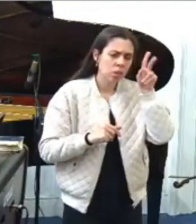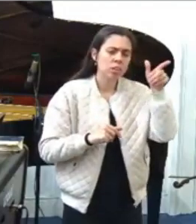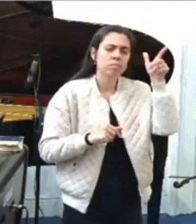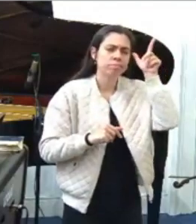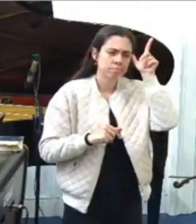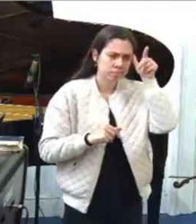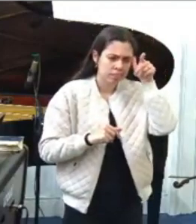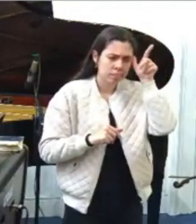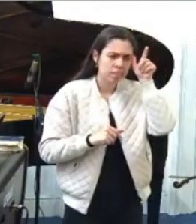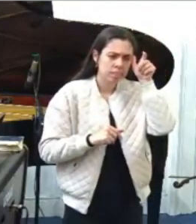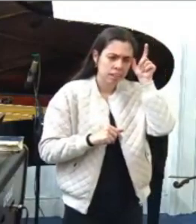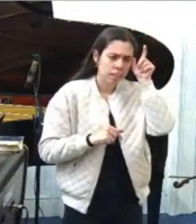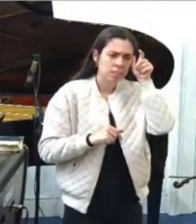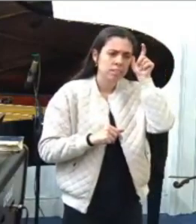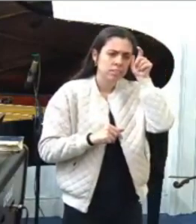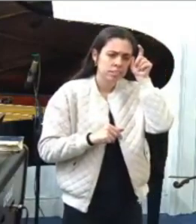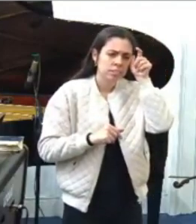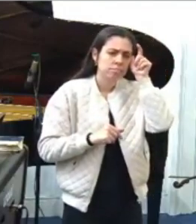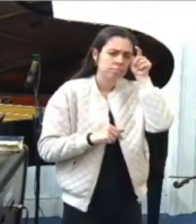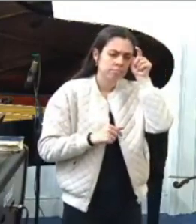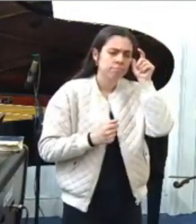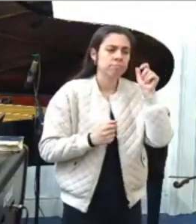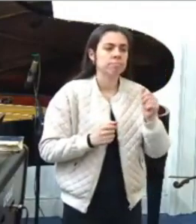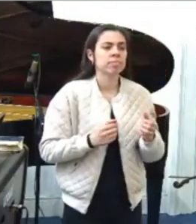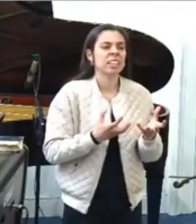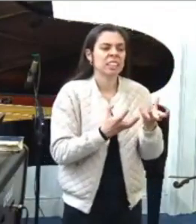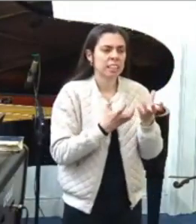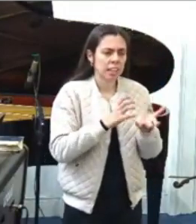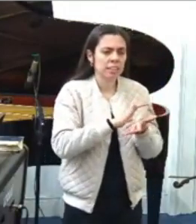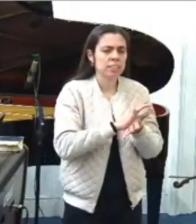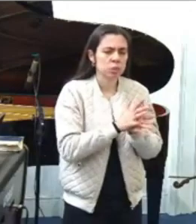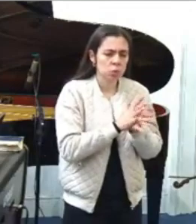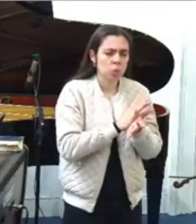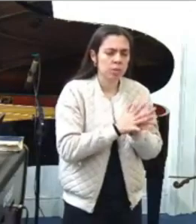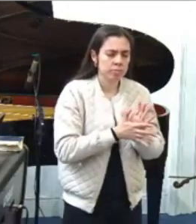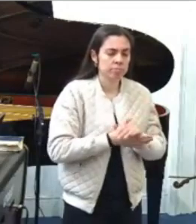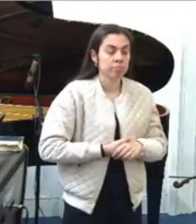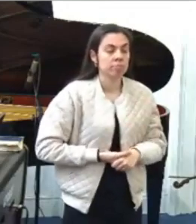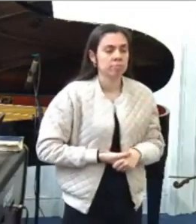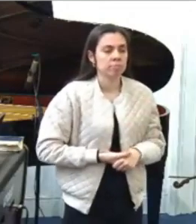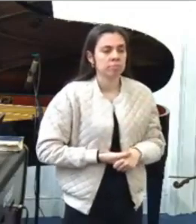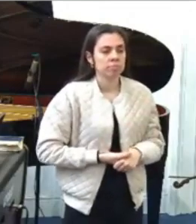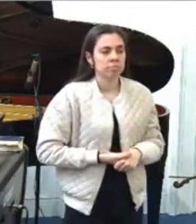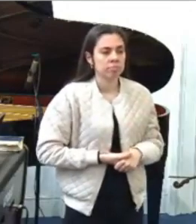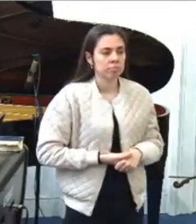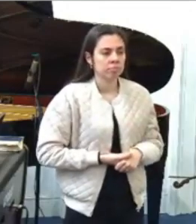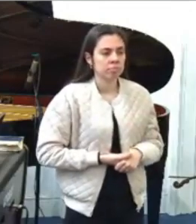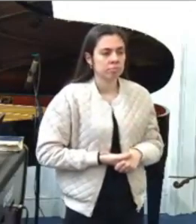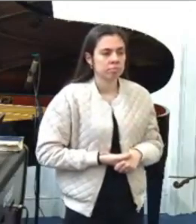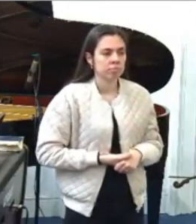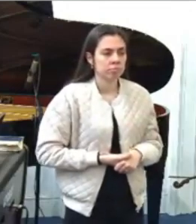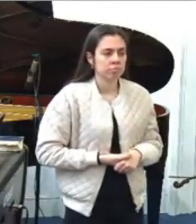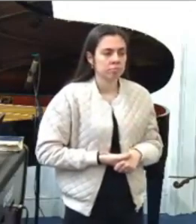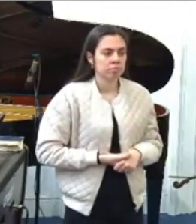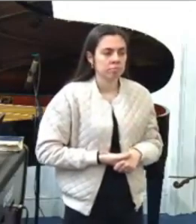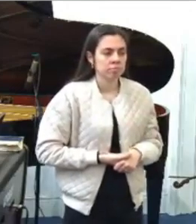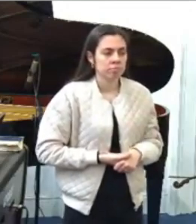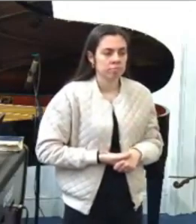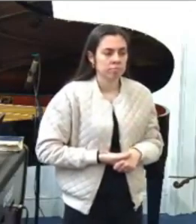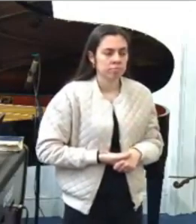o descendente. E sempre que ele, nesse ato simbólico, se coloca diante da mulher, o seu foco